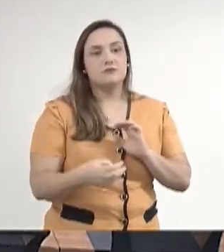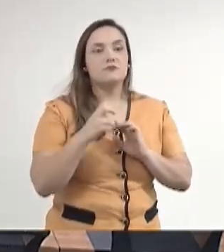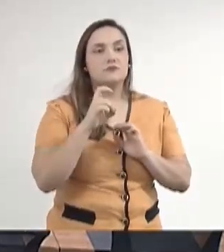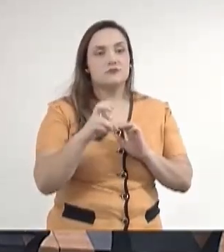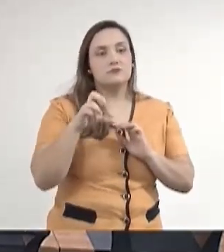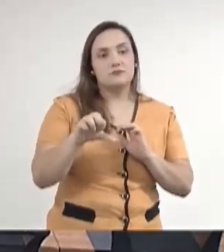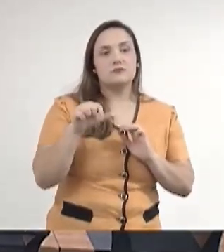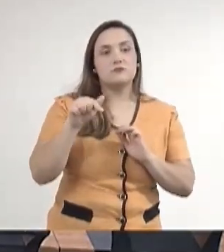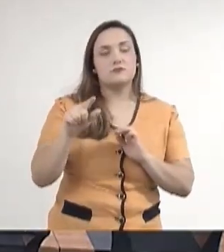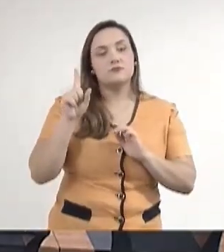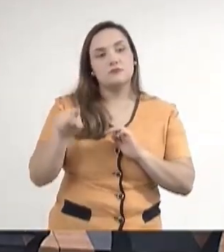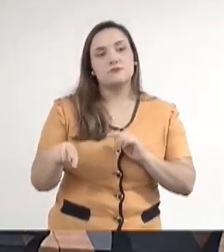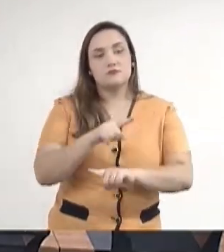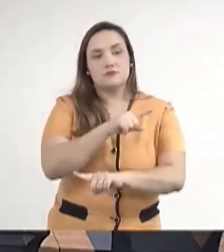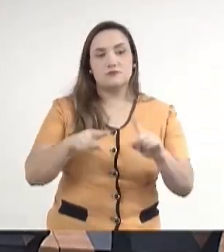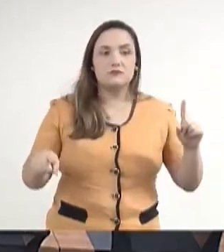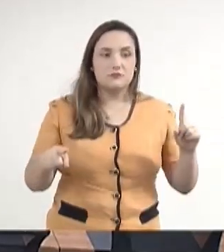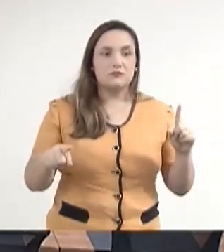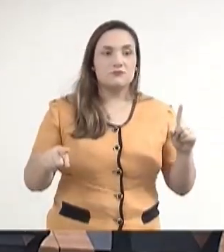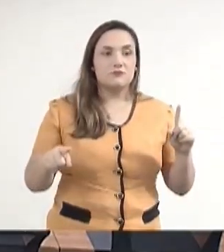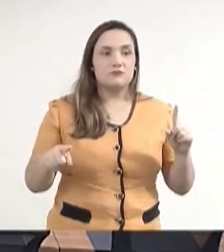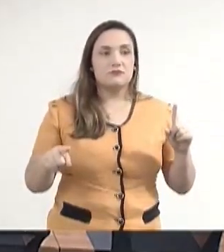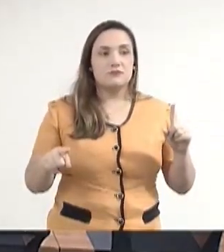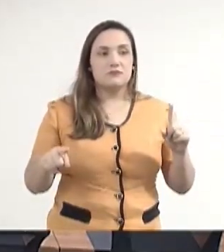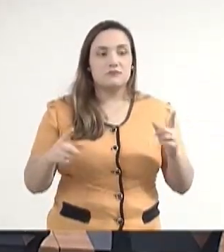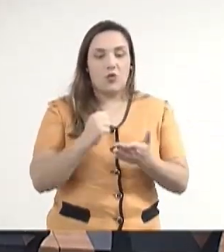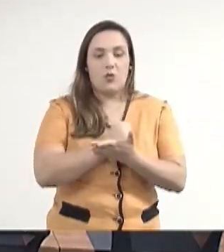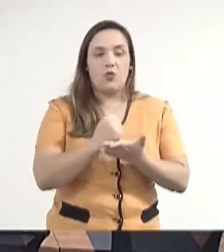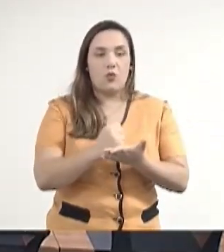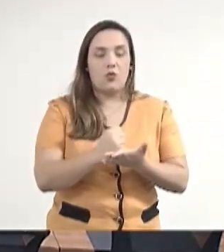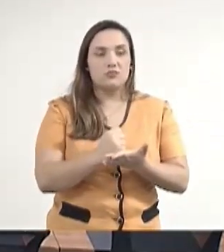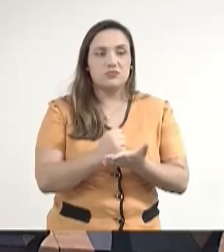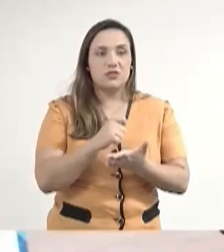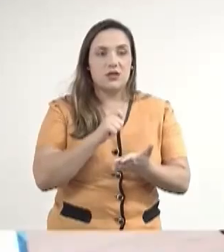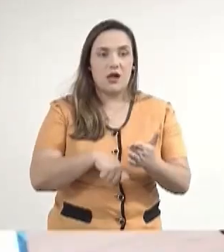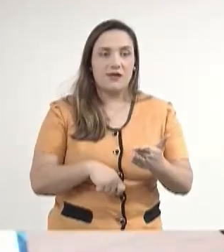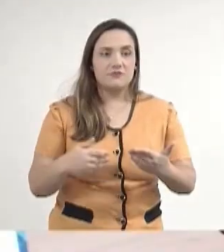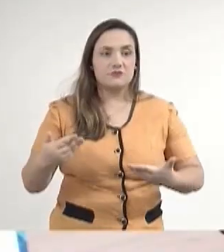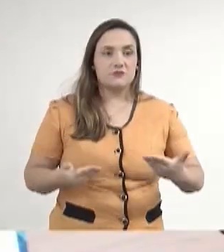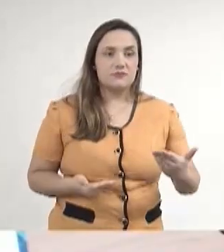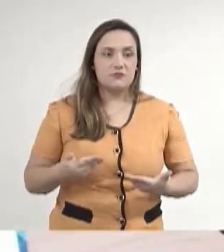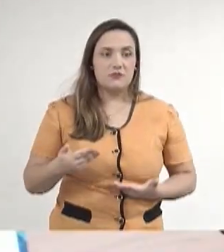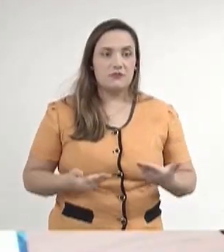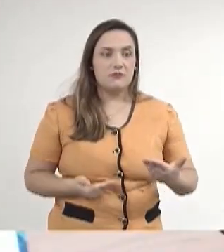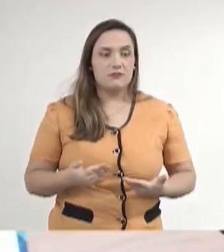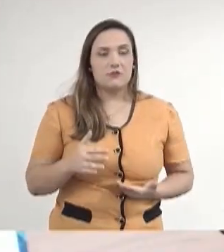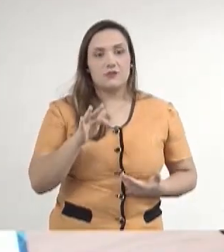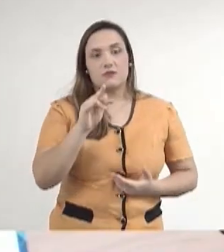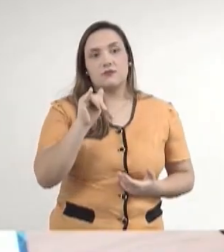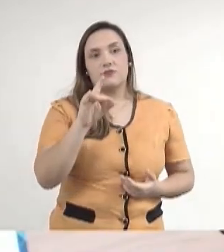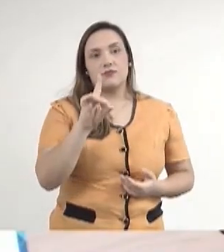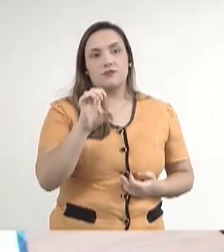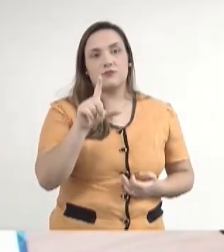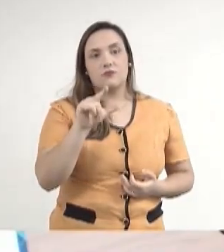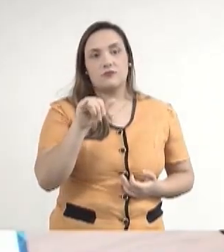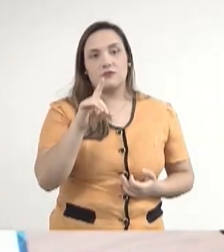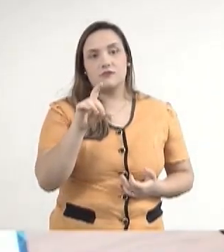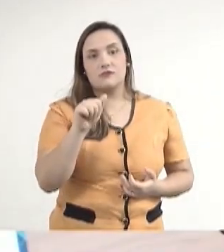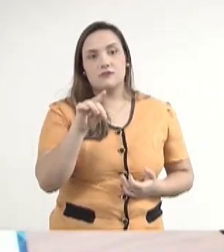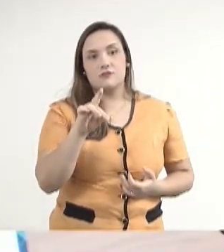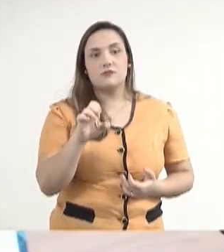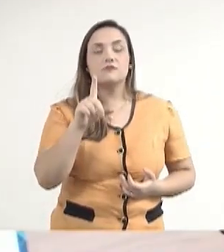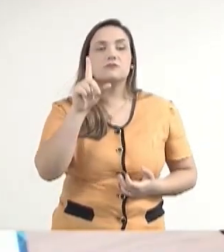5.597, que ela proíbe a fidelização nos contratos de prestação de serviços aqui no Mato Grosso do Sul.